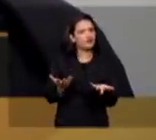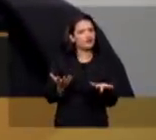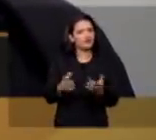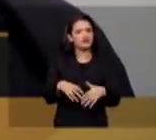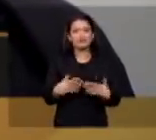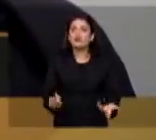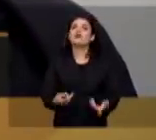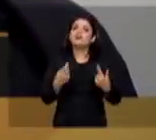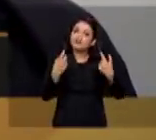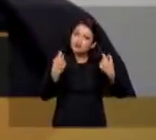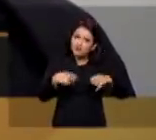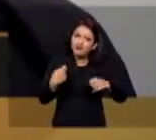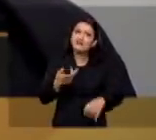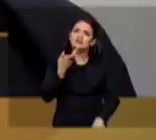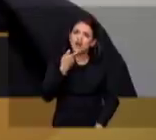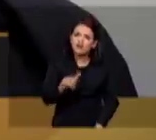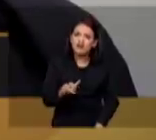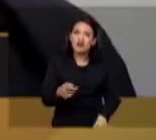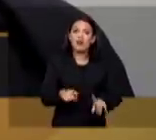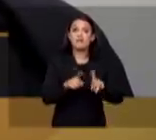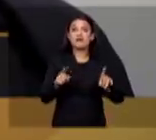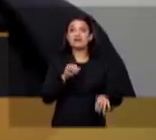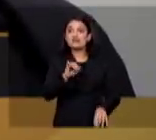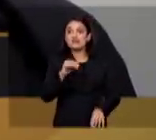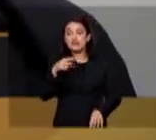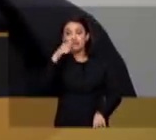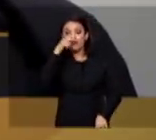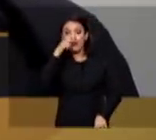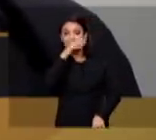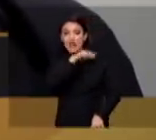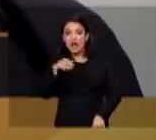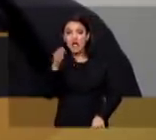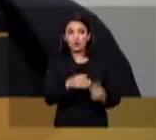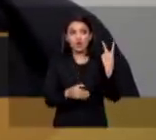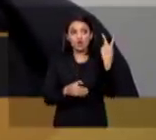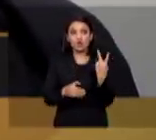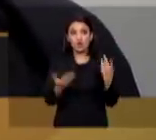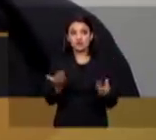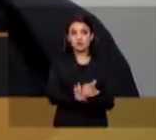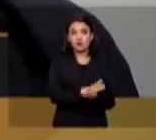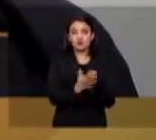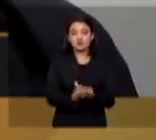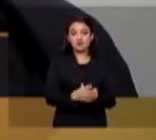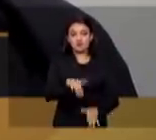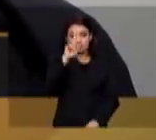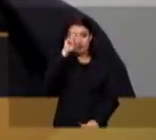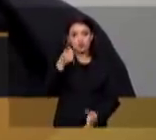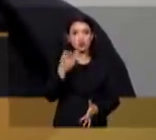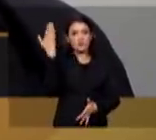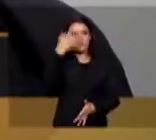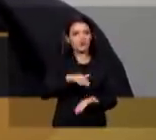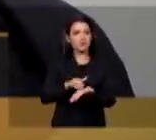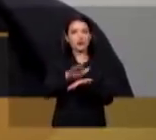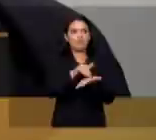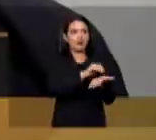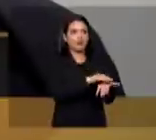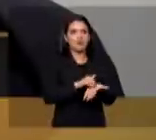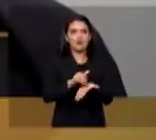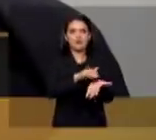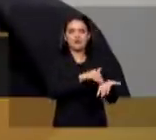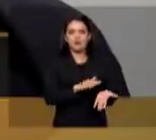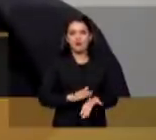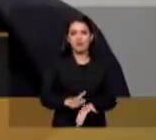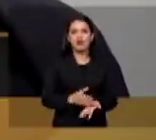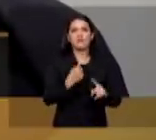ser sonegado. Só não seria assim se Fachin tivesse anulado os dois processos e tivesse determinado a expulsão das provas envenenadas